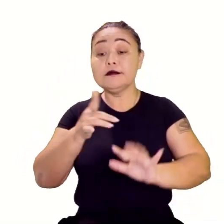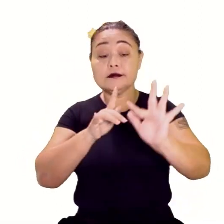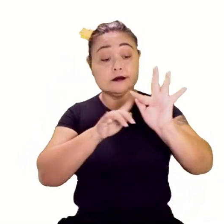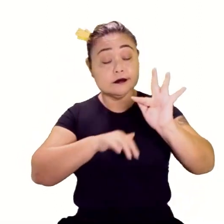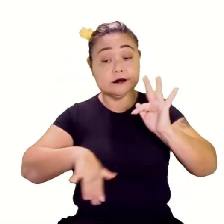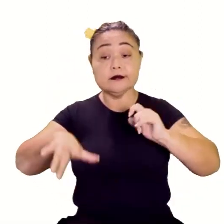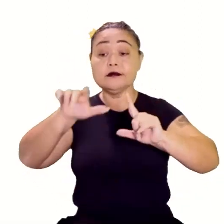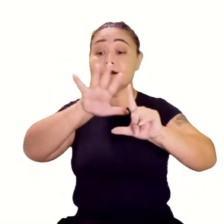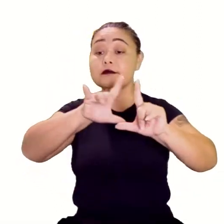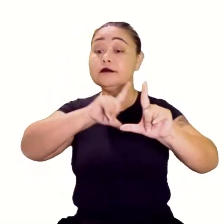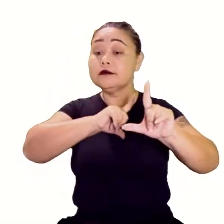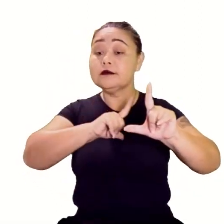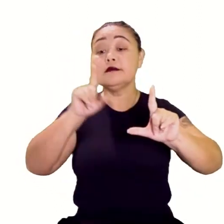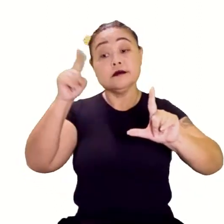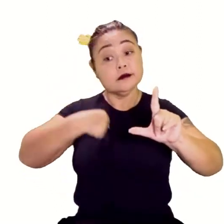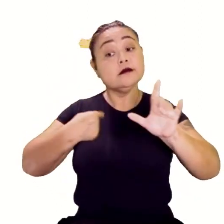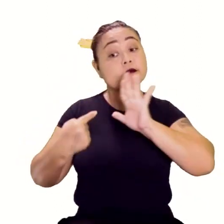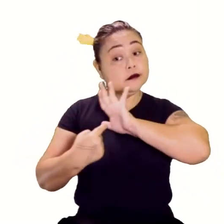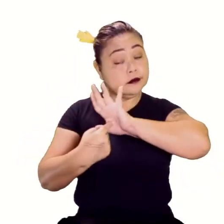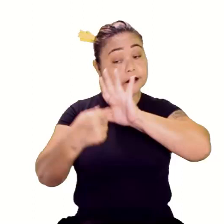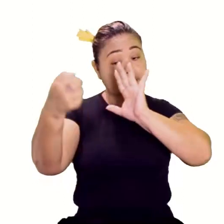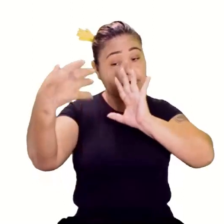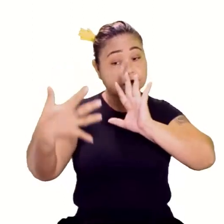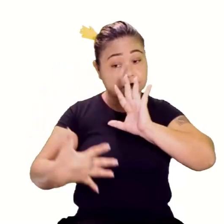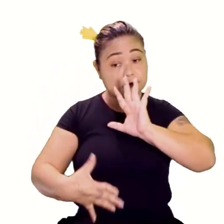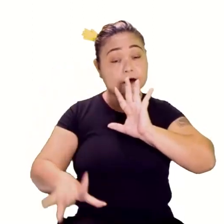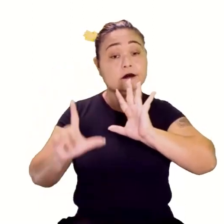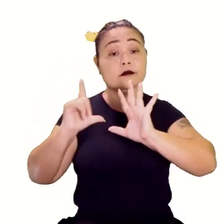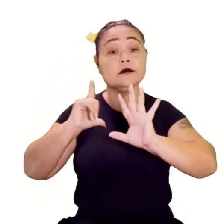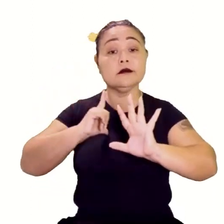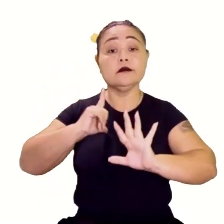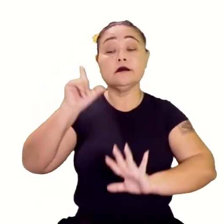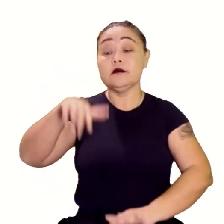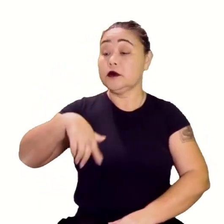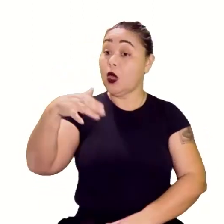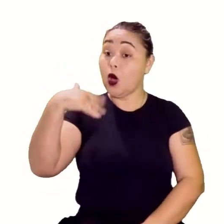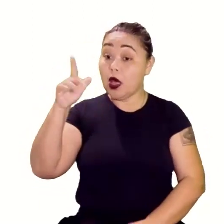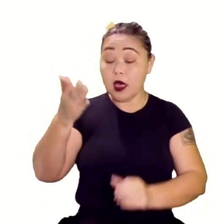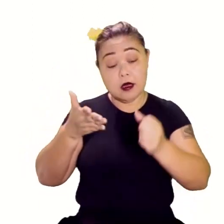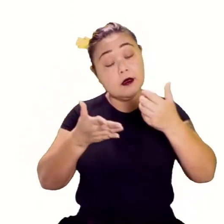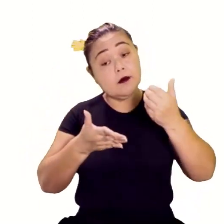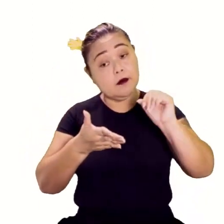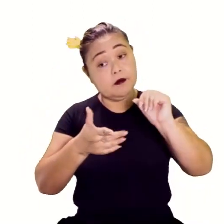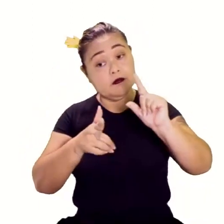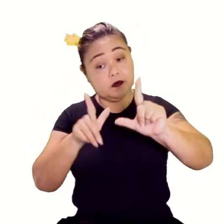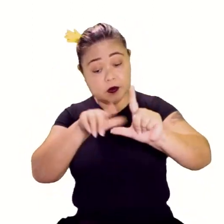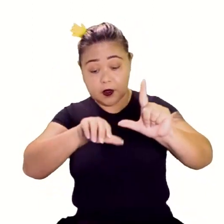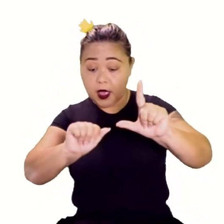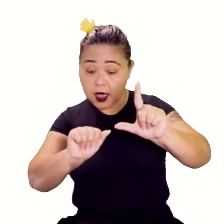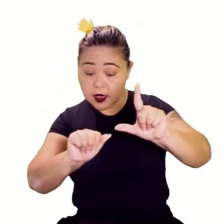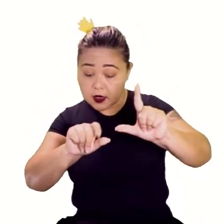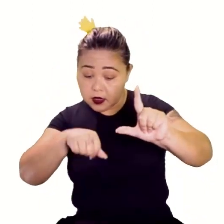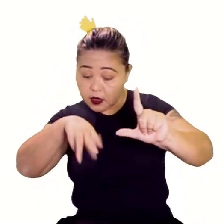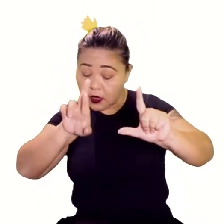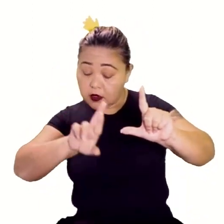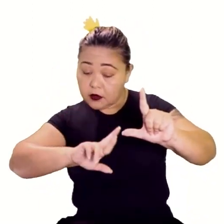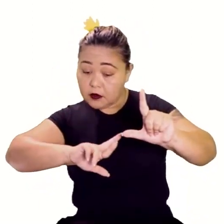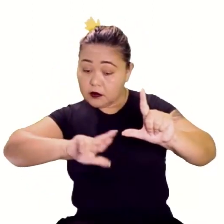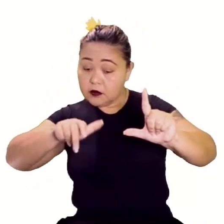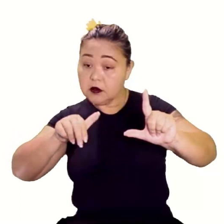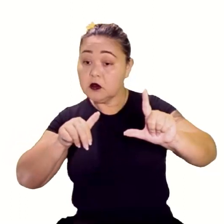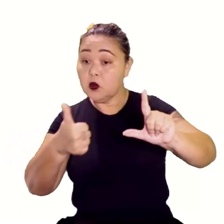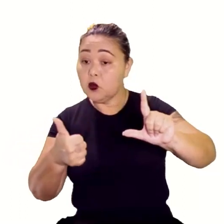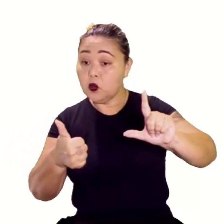vocês, dentro das condições que a gente mostrou, né? A gente já disse que o nosso A, a nossa base, tem que ser maior que 0 e